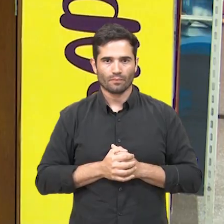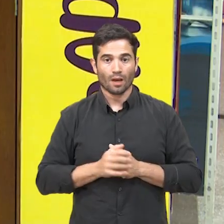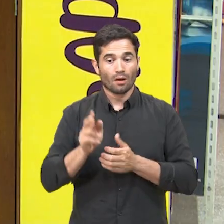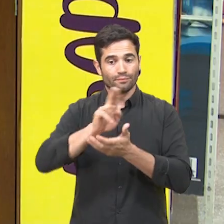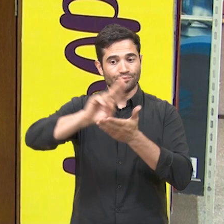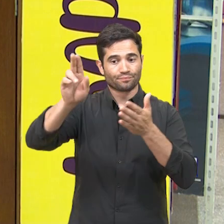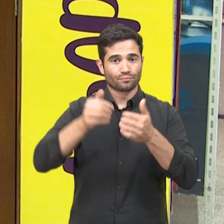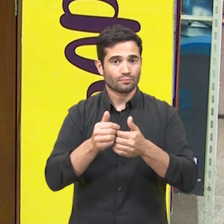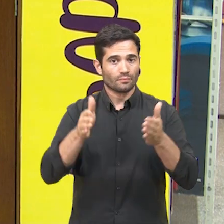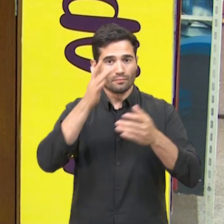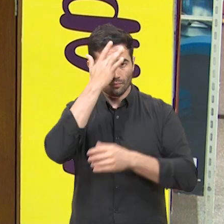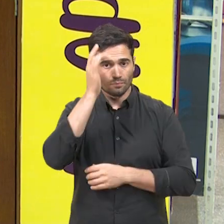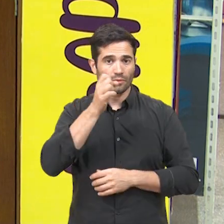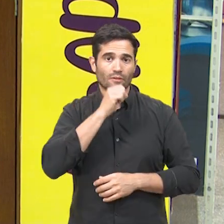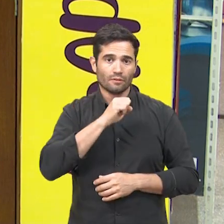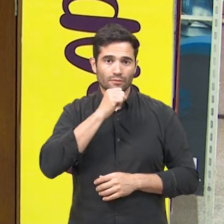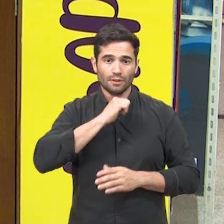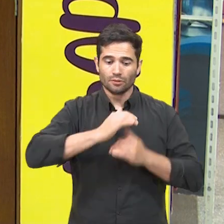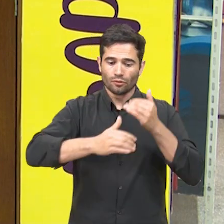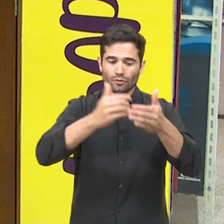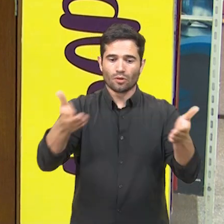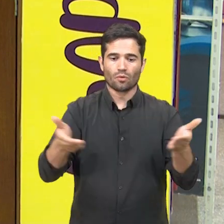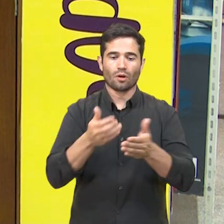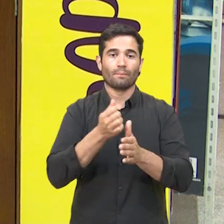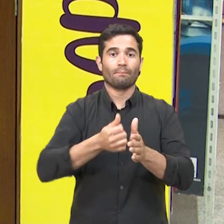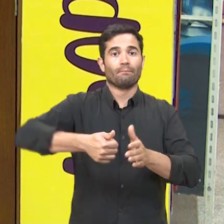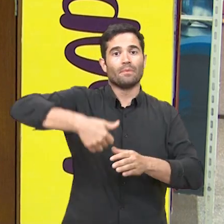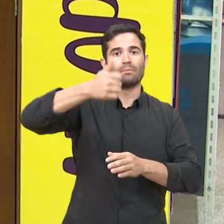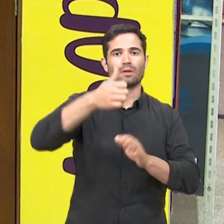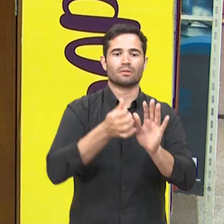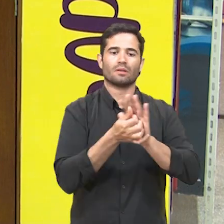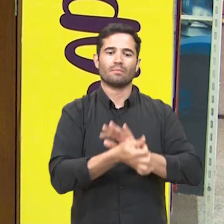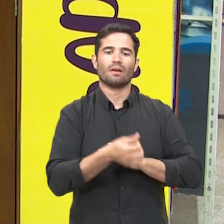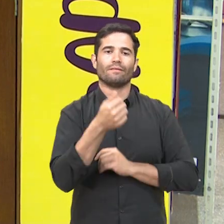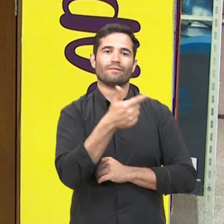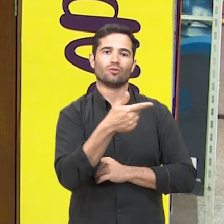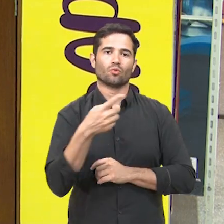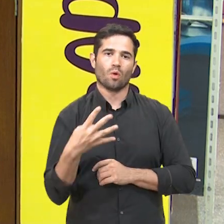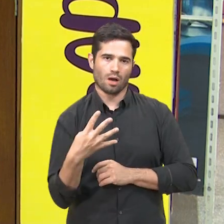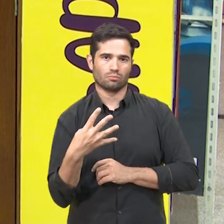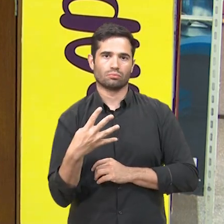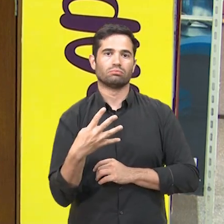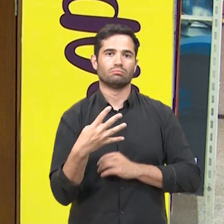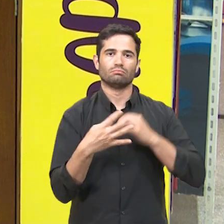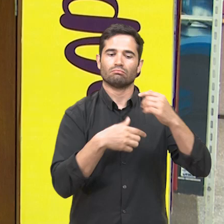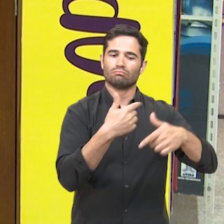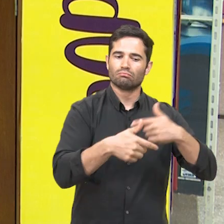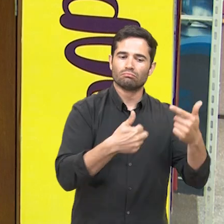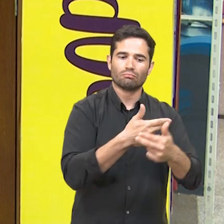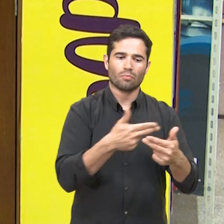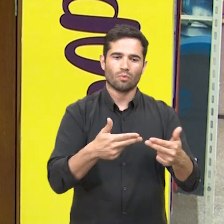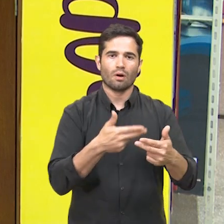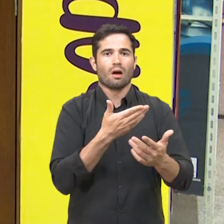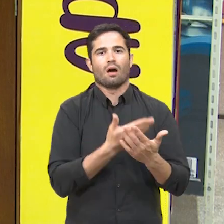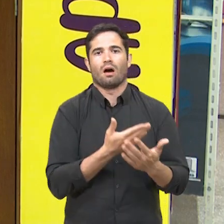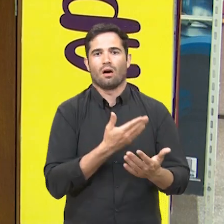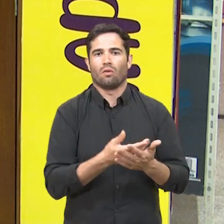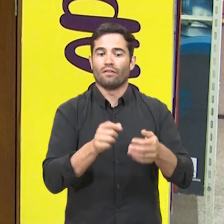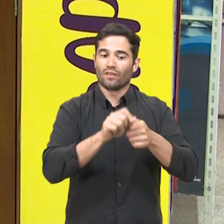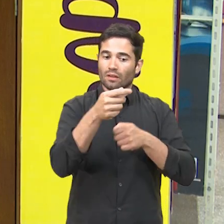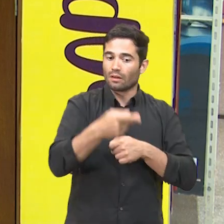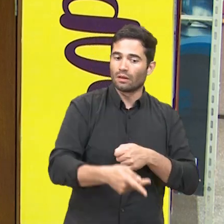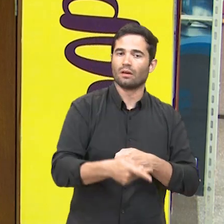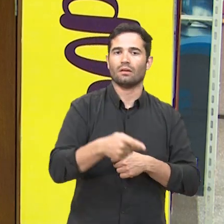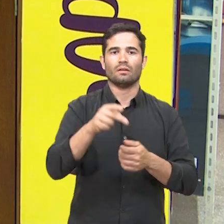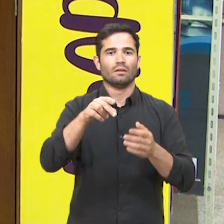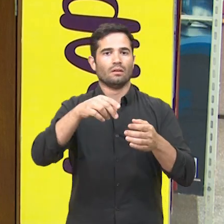A Universidade Aberta à Pessoa Idosa desenvolveu neste primeiro semestre 24 atividades. As aulas são realizadas aqui